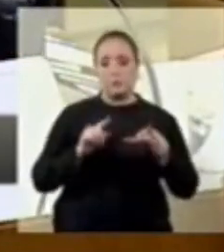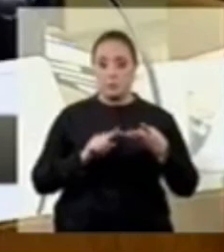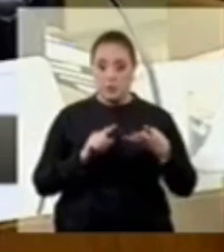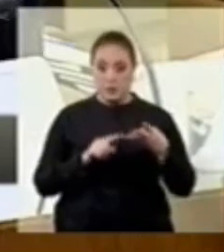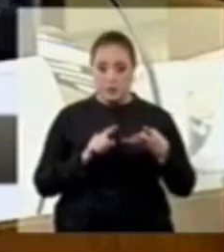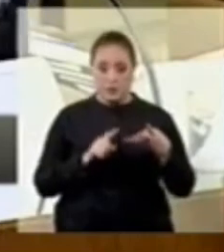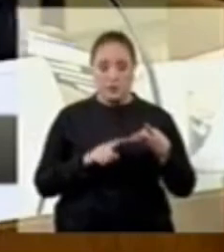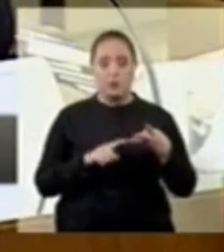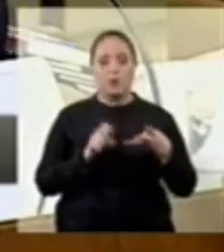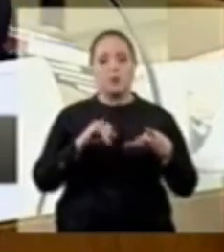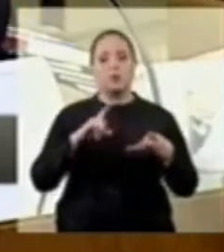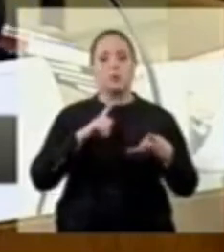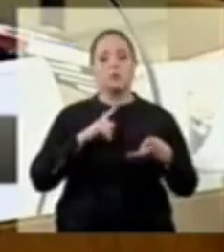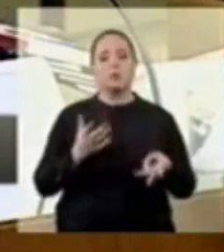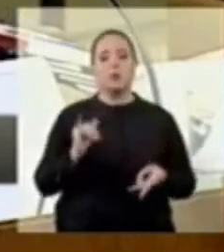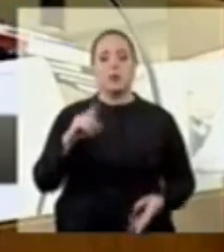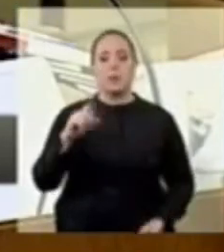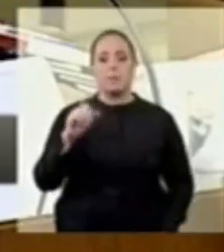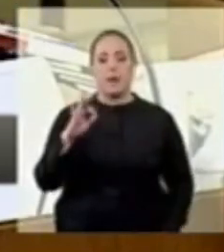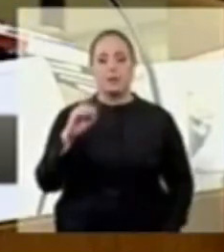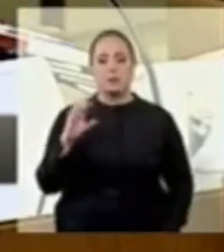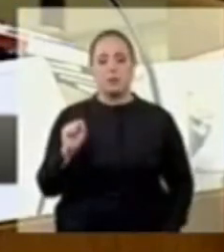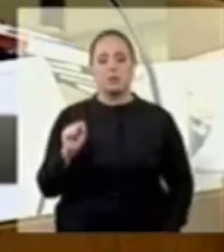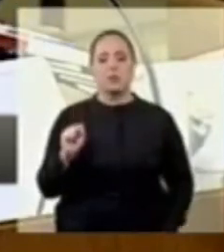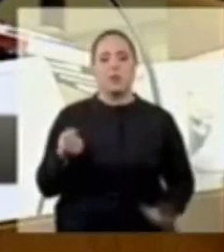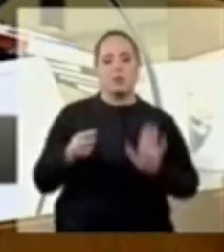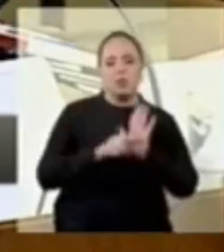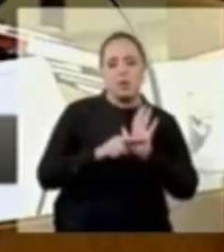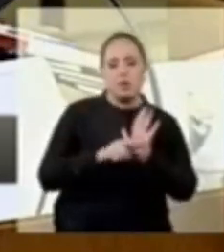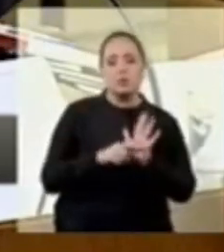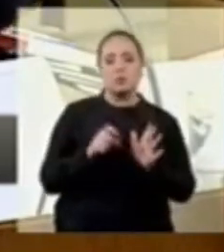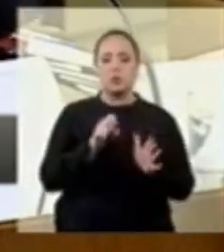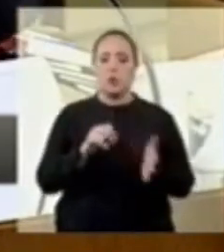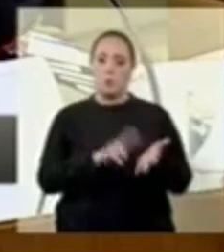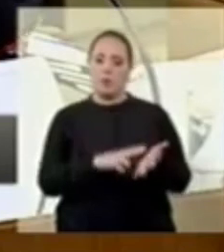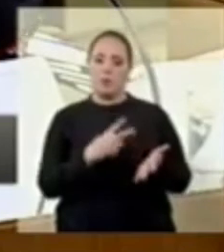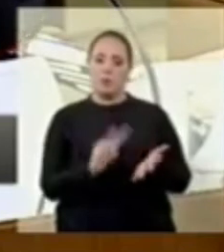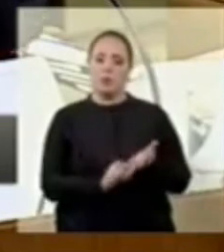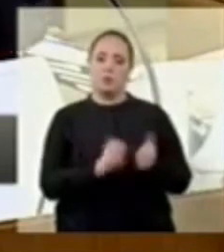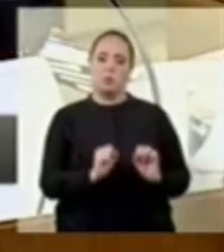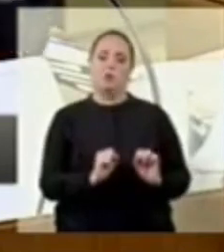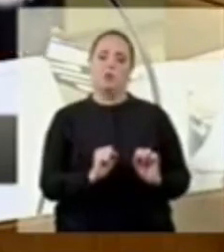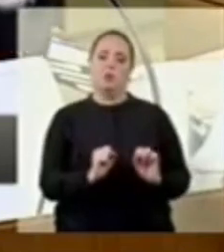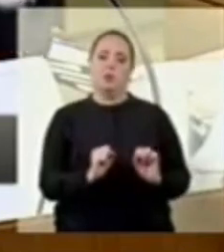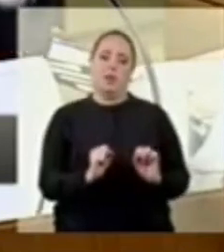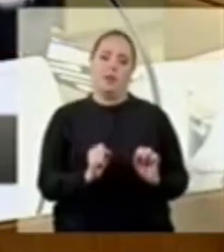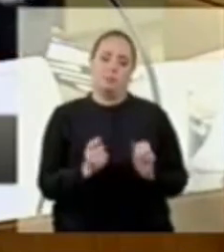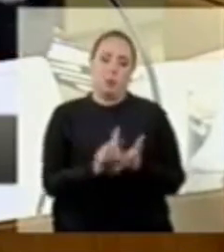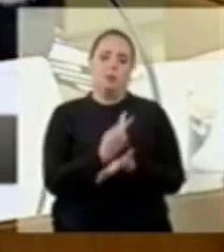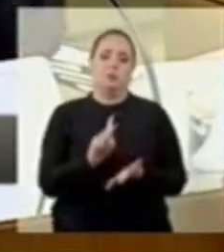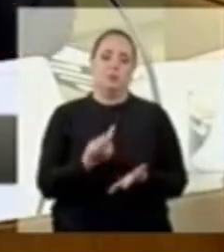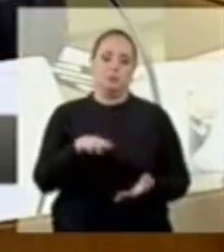pelos impactos negativos que uma determinada interpretação tenha produzido no mundo real